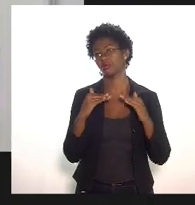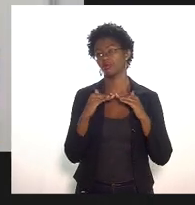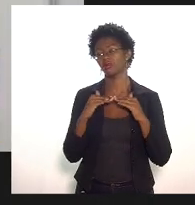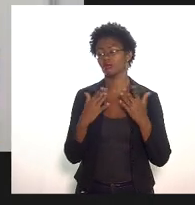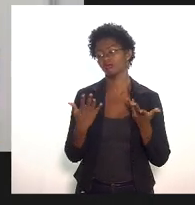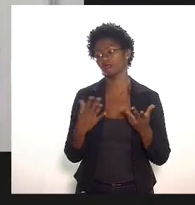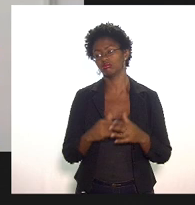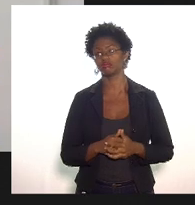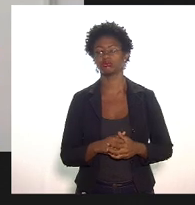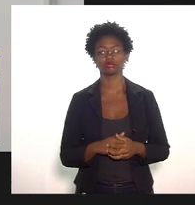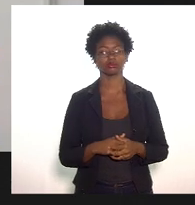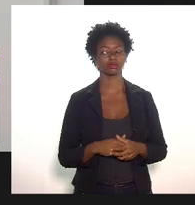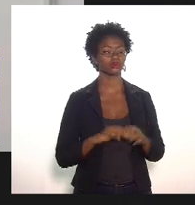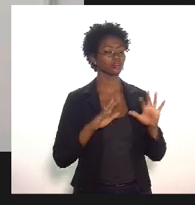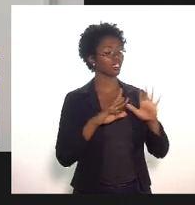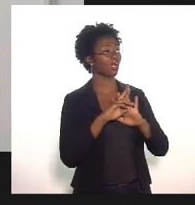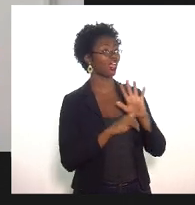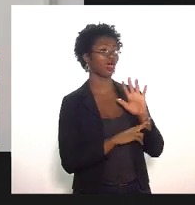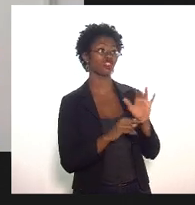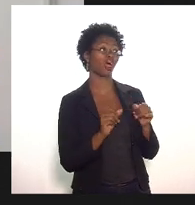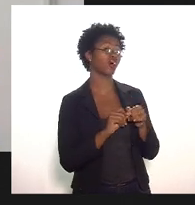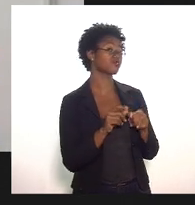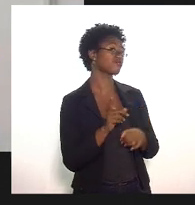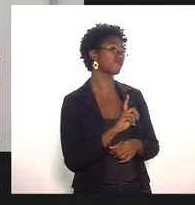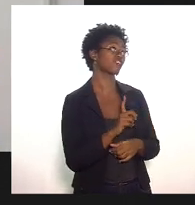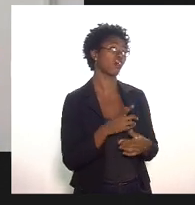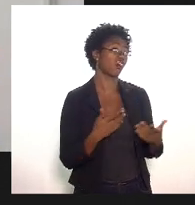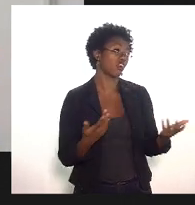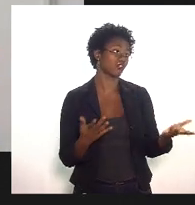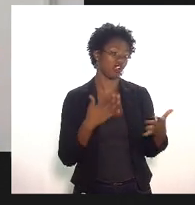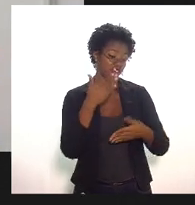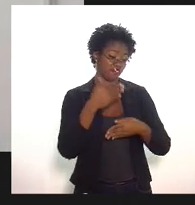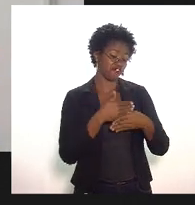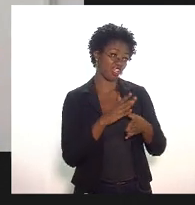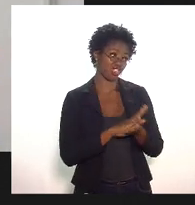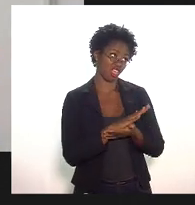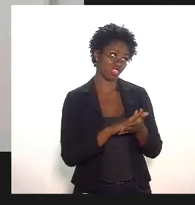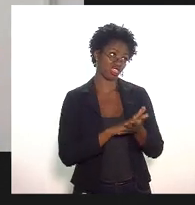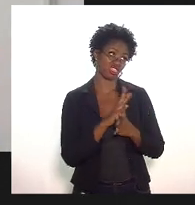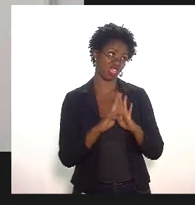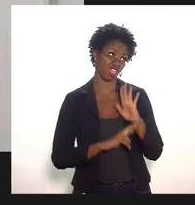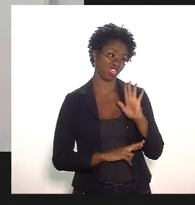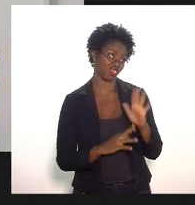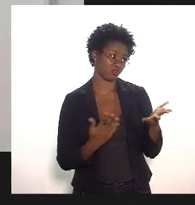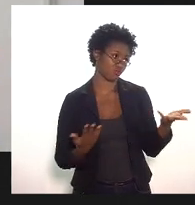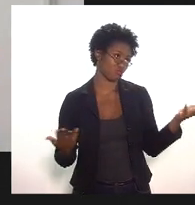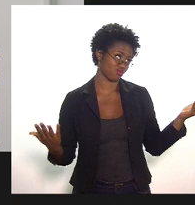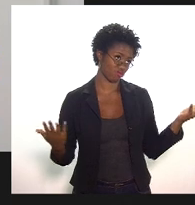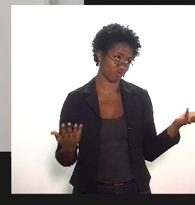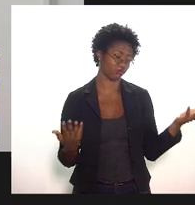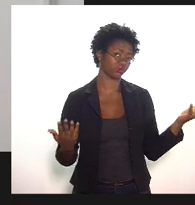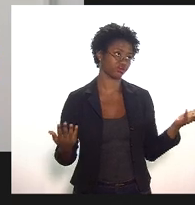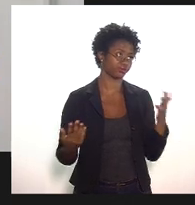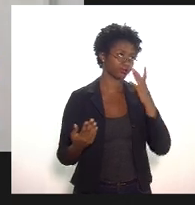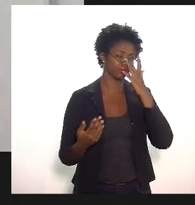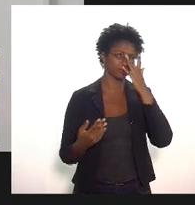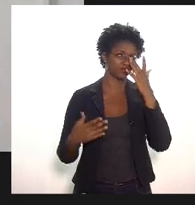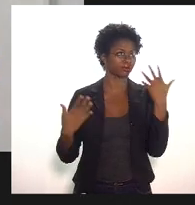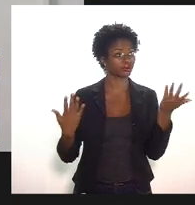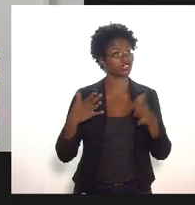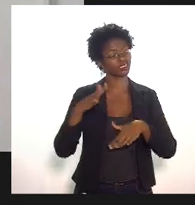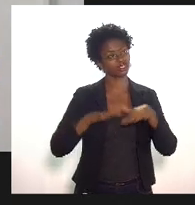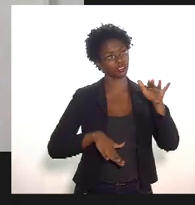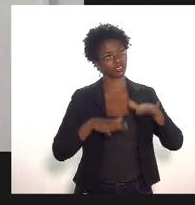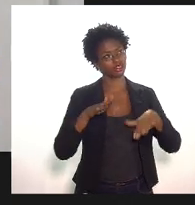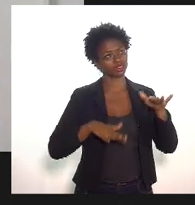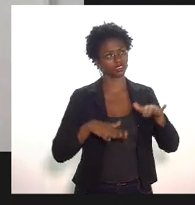Porque ele ainda não fez isso, o relatório, né? Na verdade, ele não fechou ainda o relatório. Então, ele disse que depende